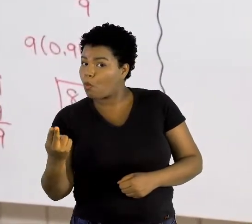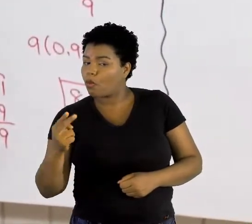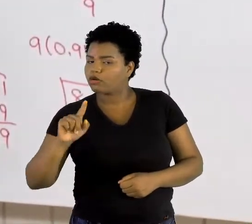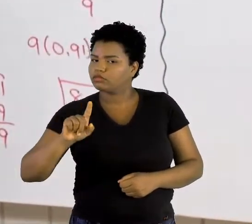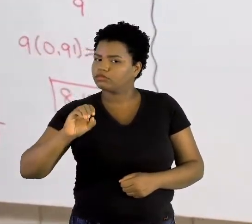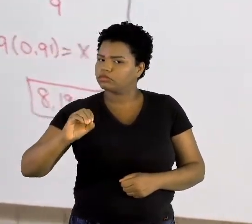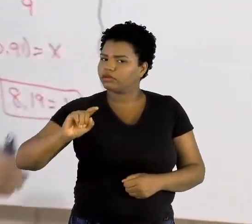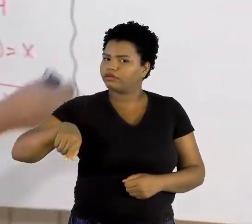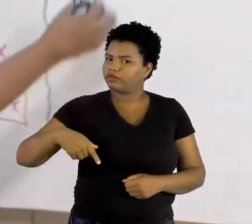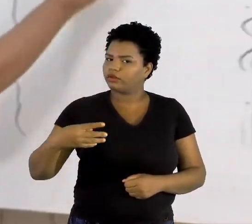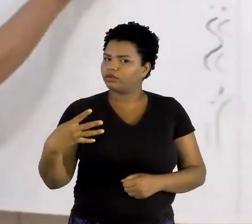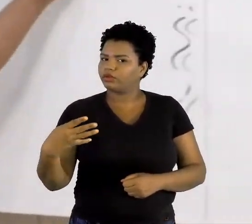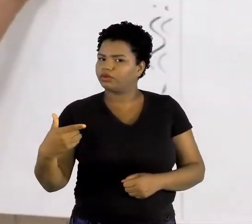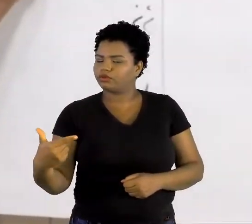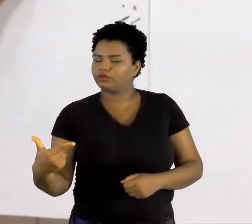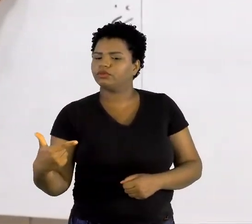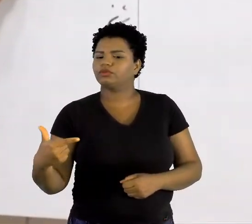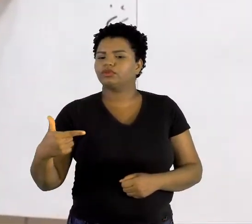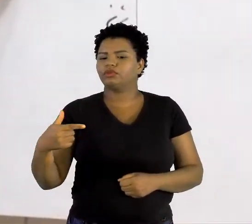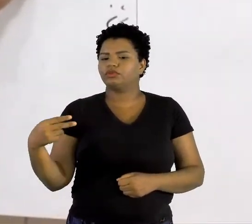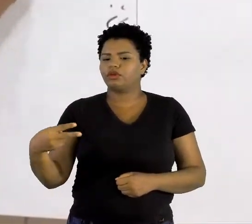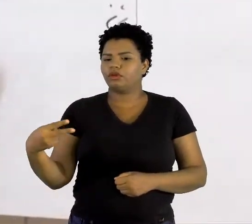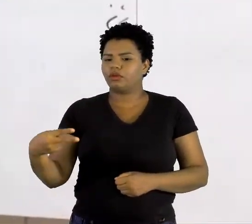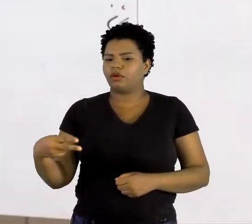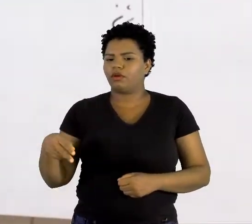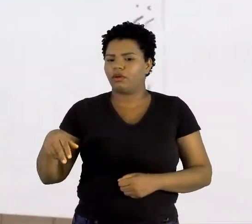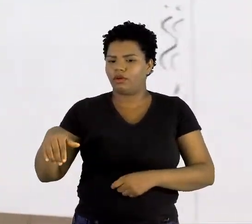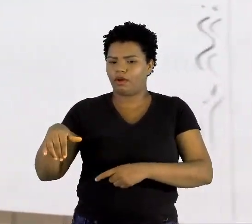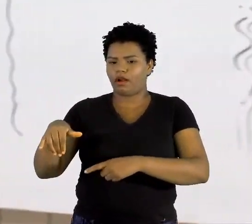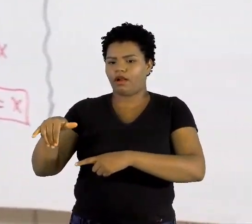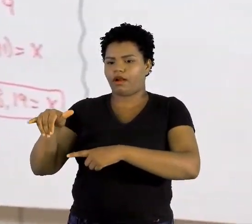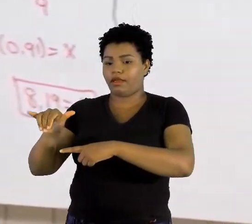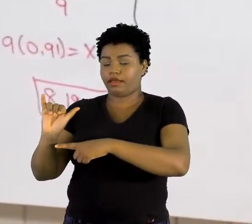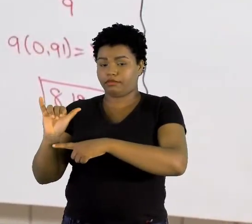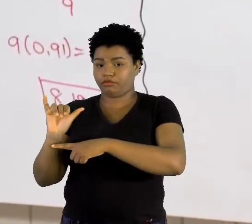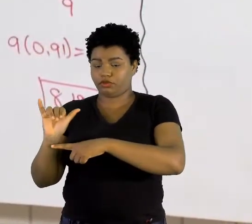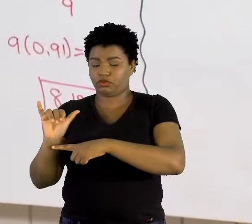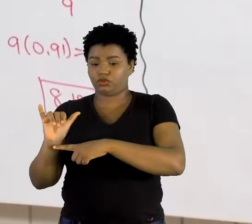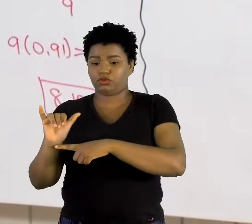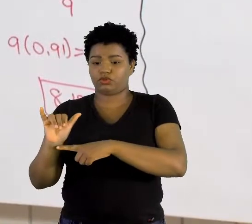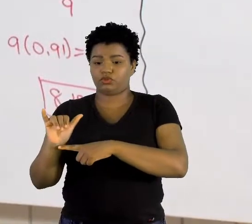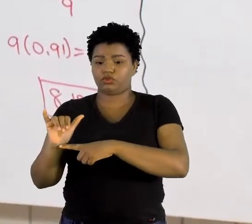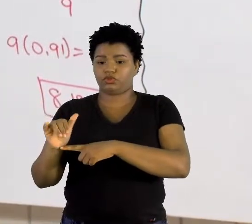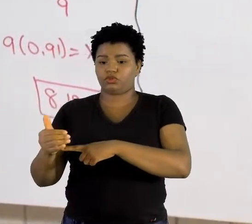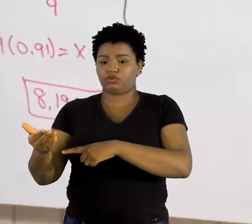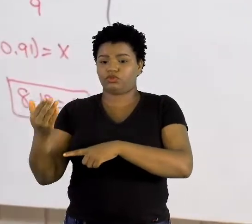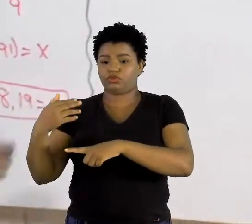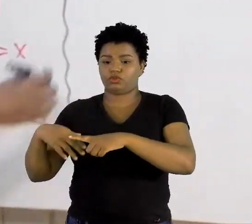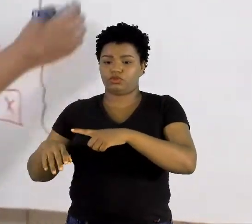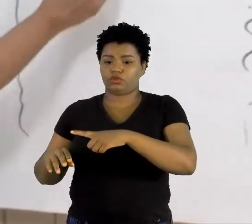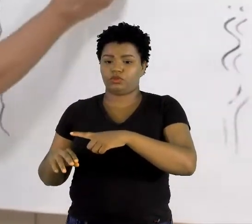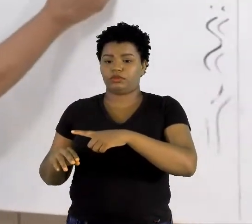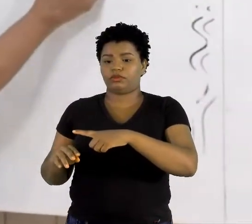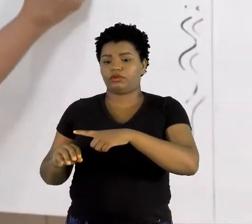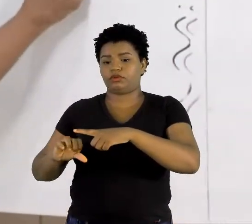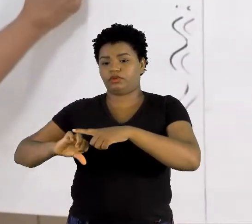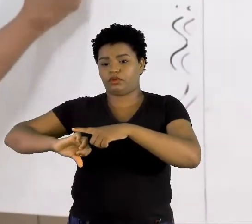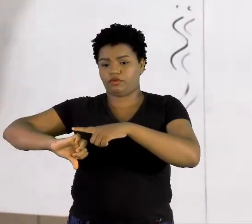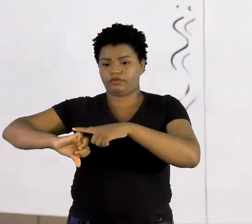cateto adjacente, que ele chamou de y, sobre a hipotenusa, não é isso? Sobre